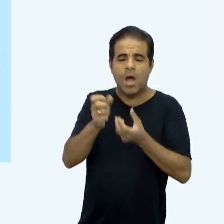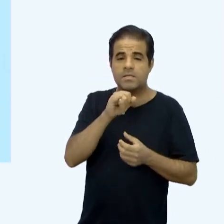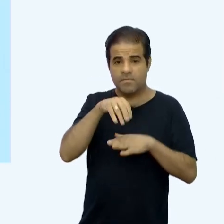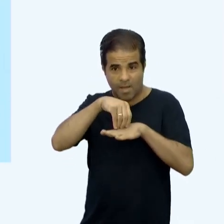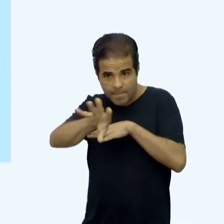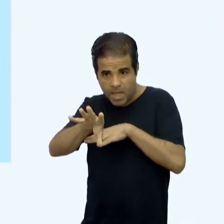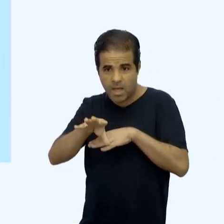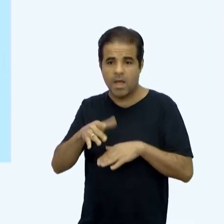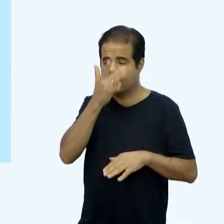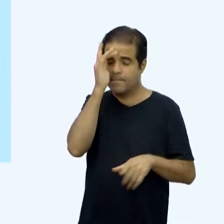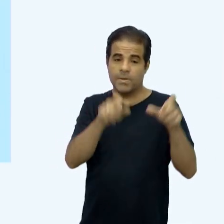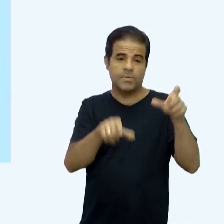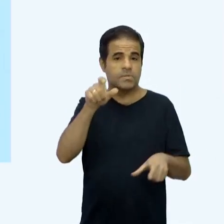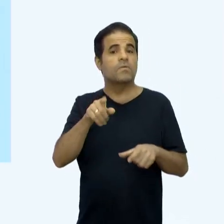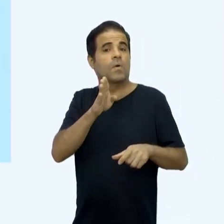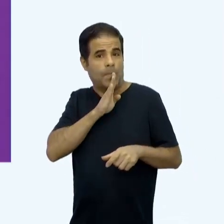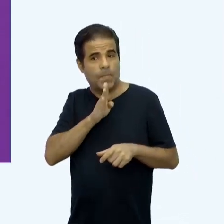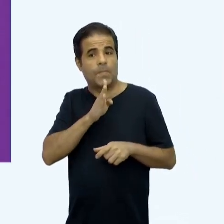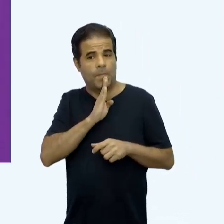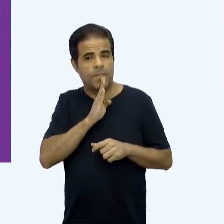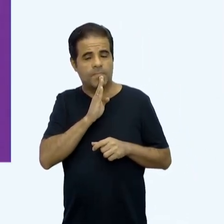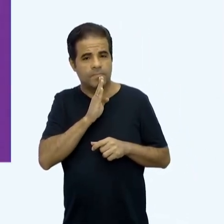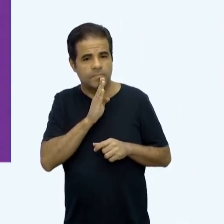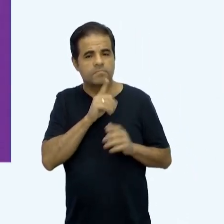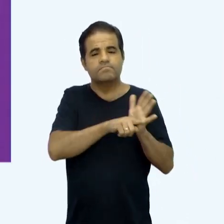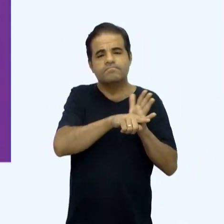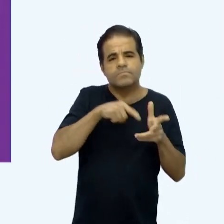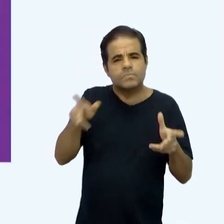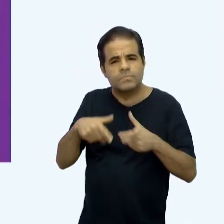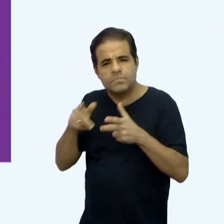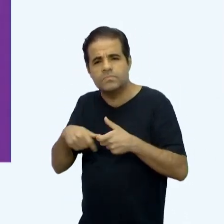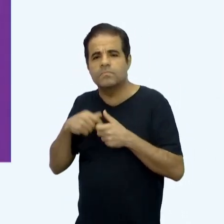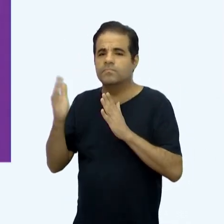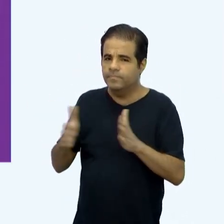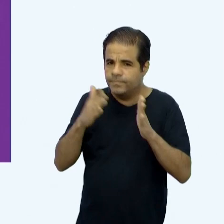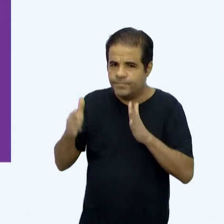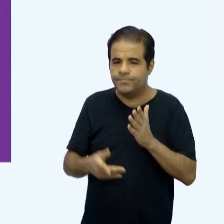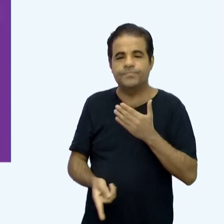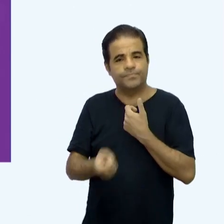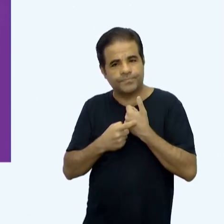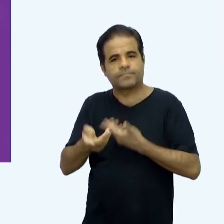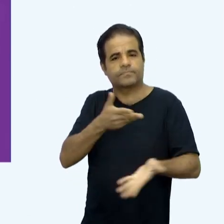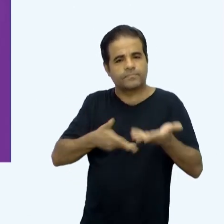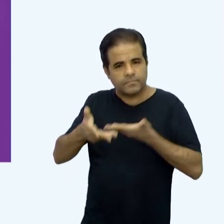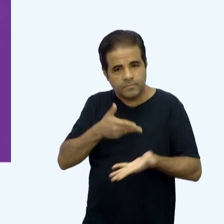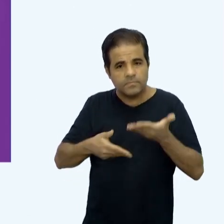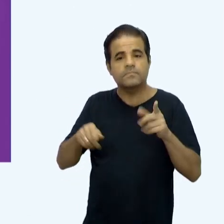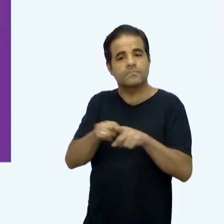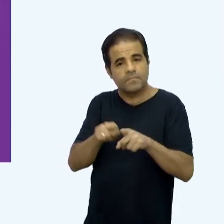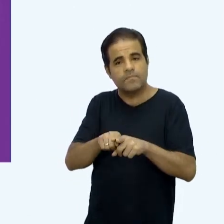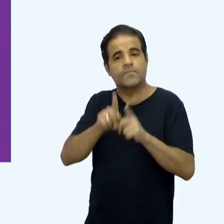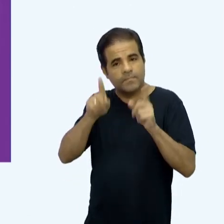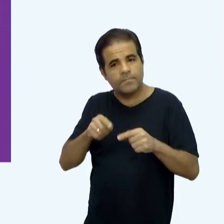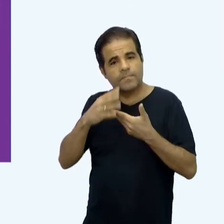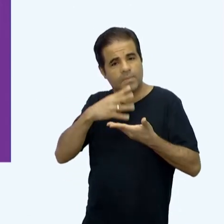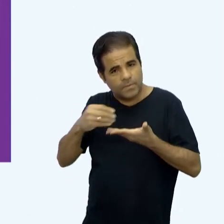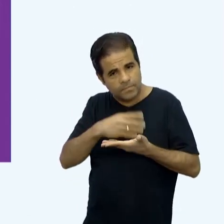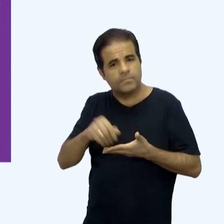vai passá-la para as pessoas que você conhece. Consuma, produza, curta, compartilhe, mas também filtre e